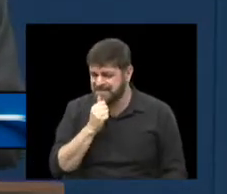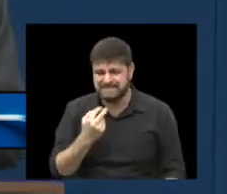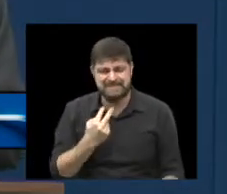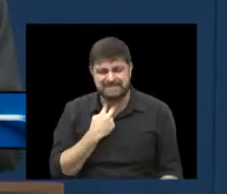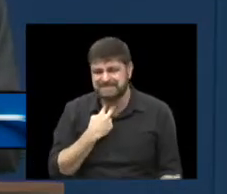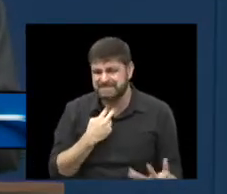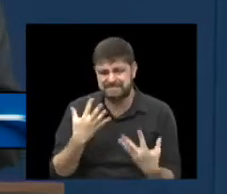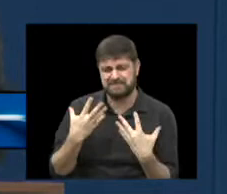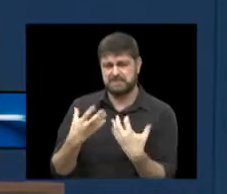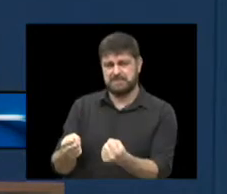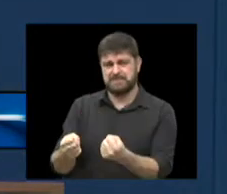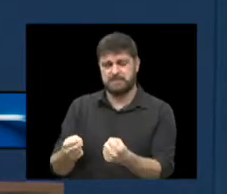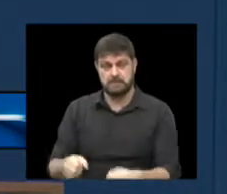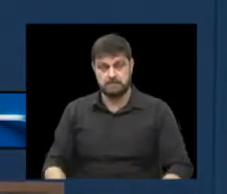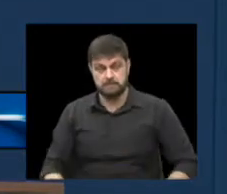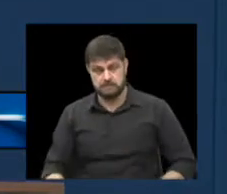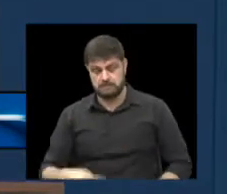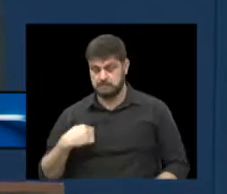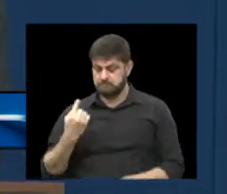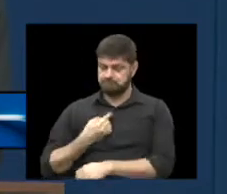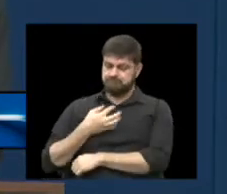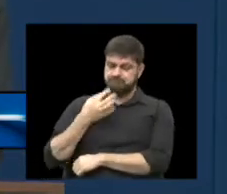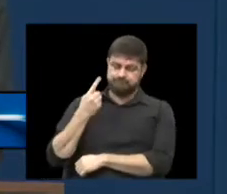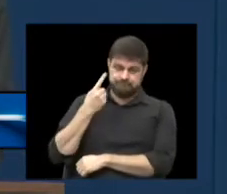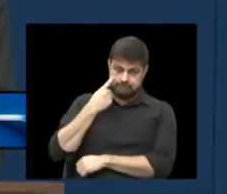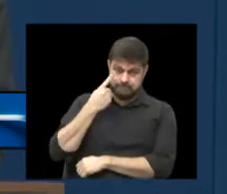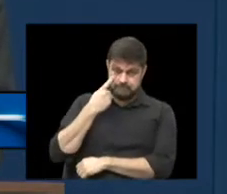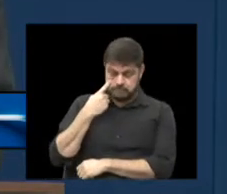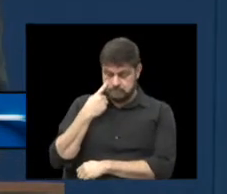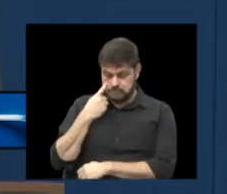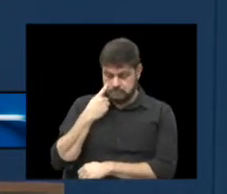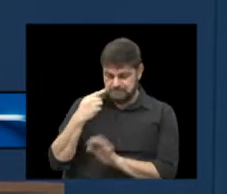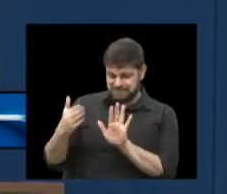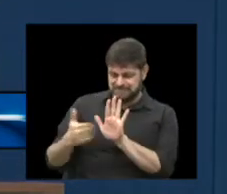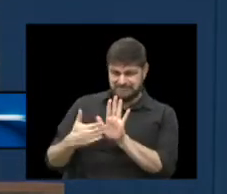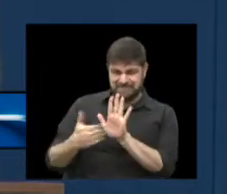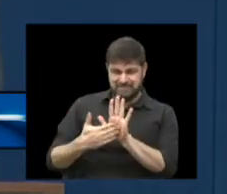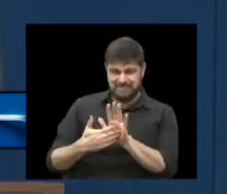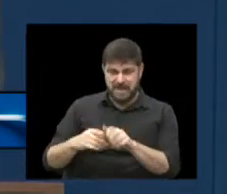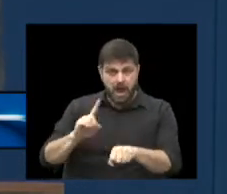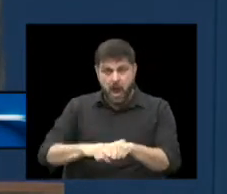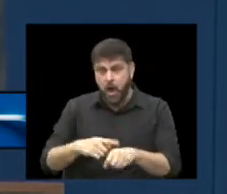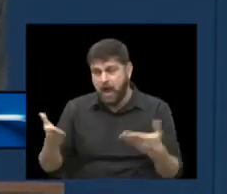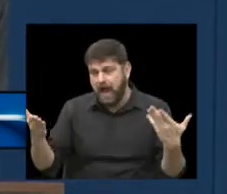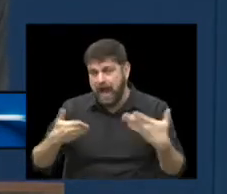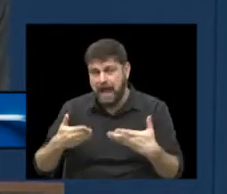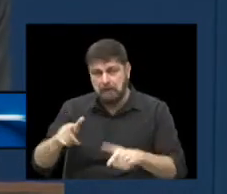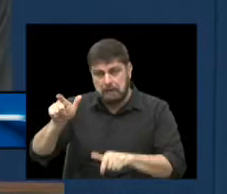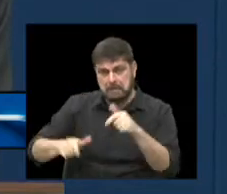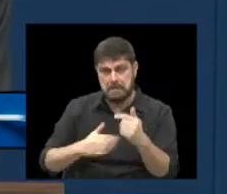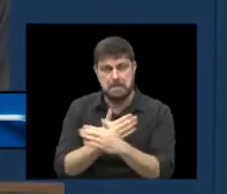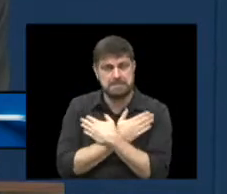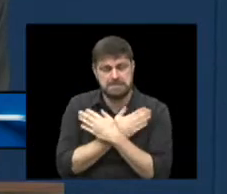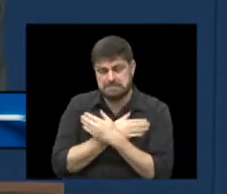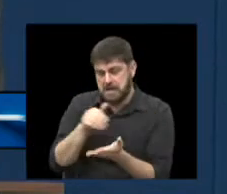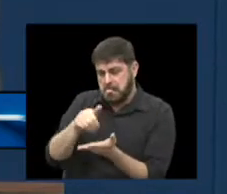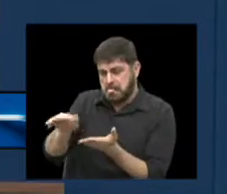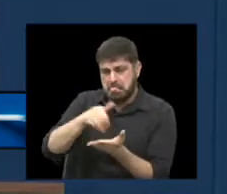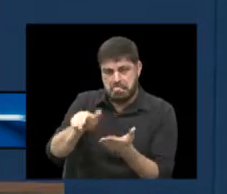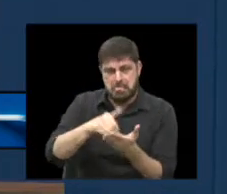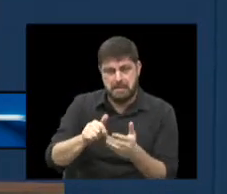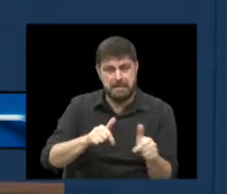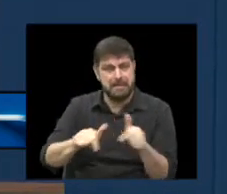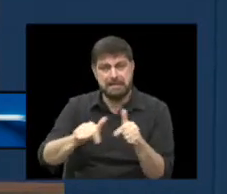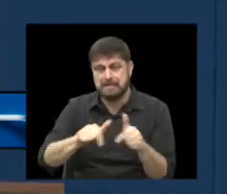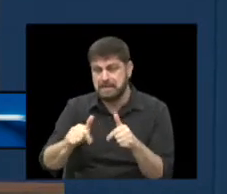inaceitável a gente observar uma proposta como essa nesse momento de crise econômica, em que todo mundo